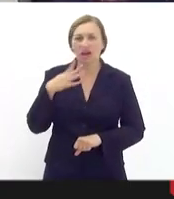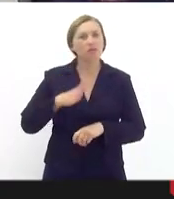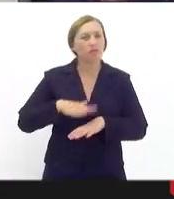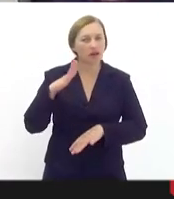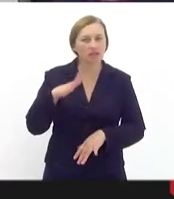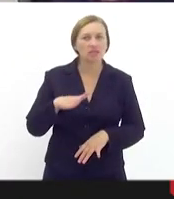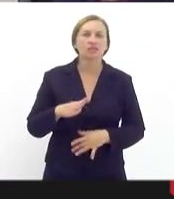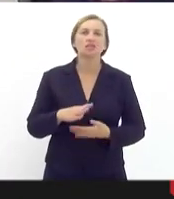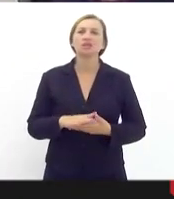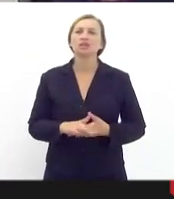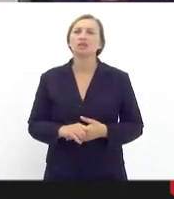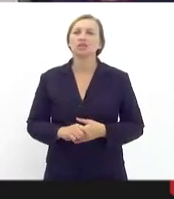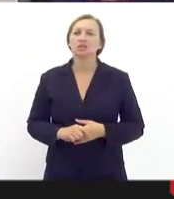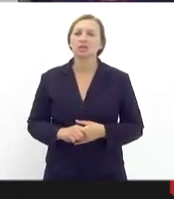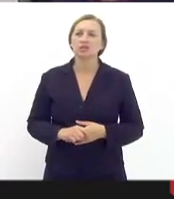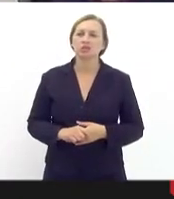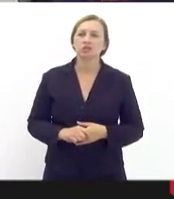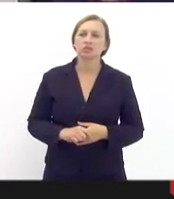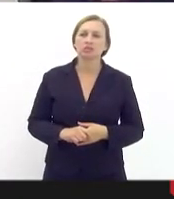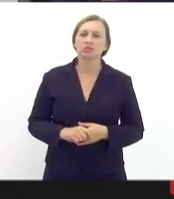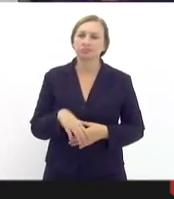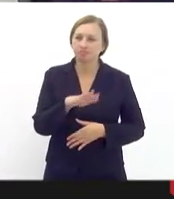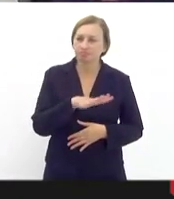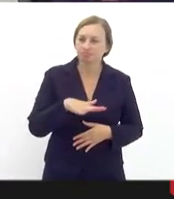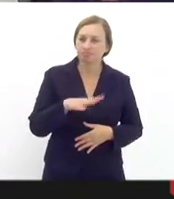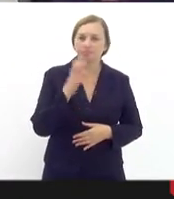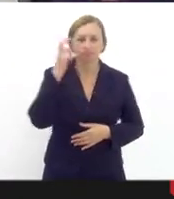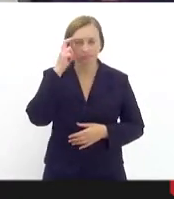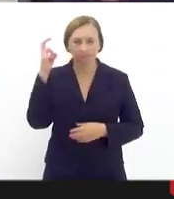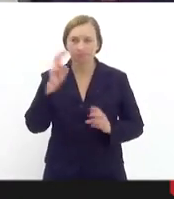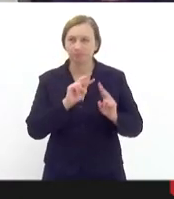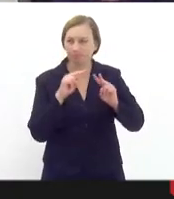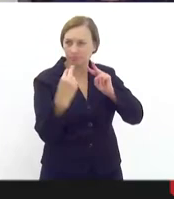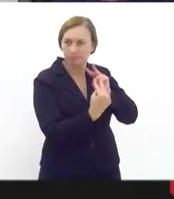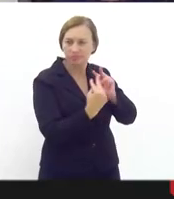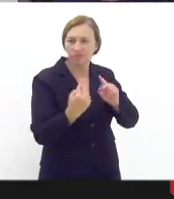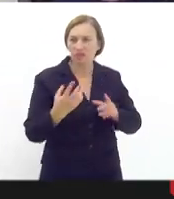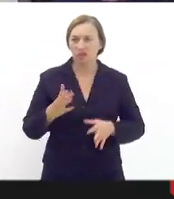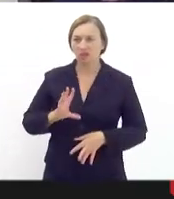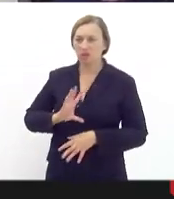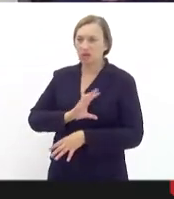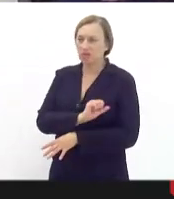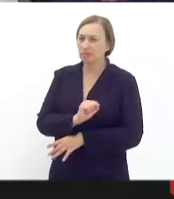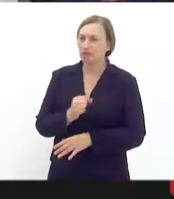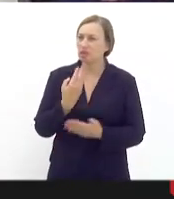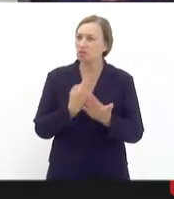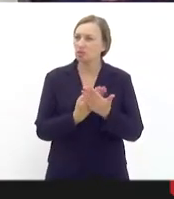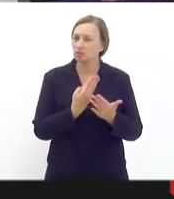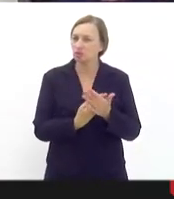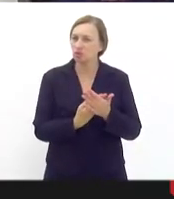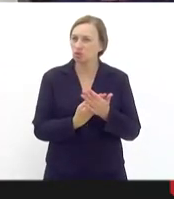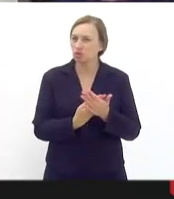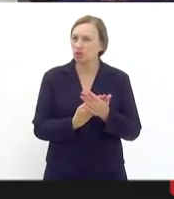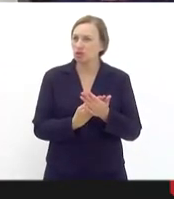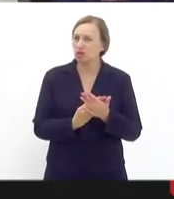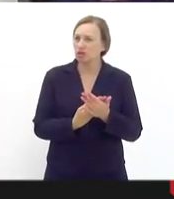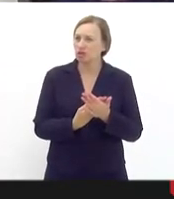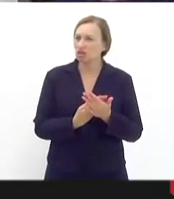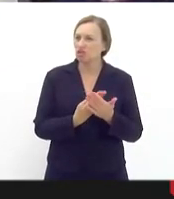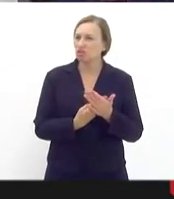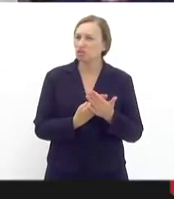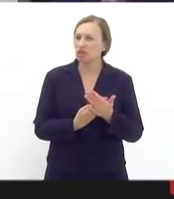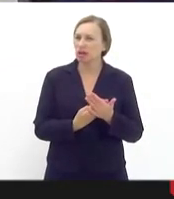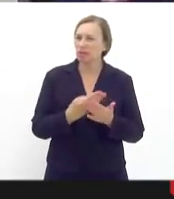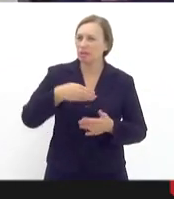relação à formação dos professores, porque nesse campo da cultura digital, eu me apaixonei pelo estudo da memética, né? Memética levada a sério,